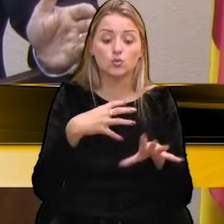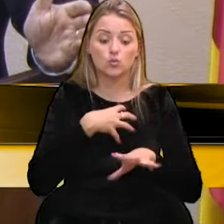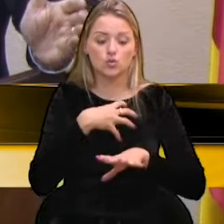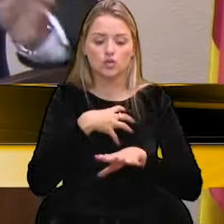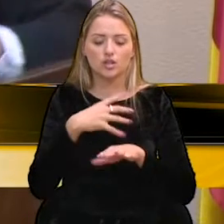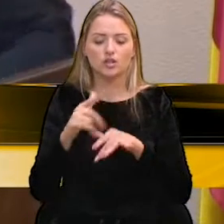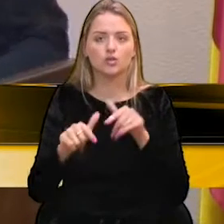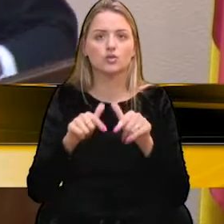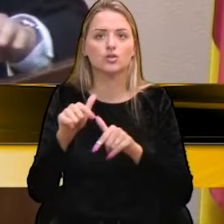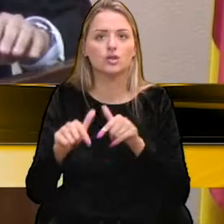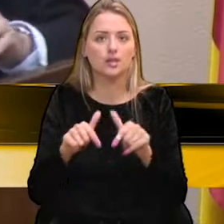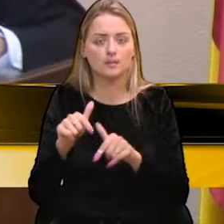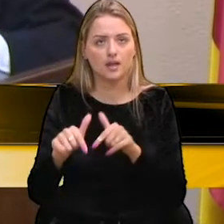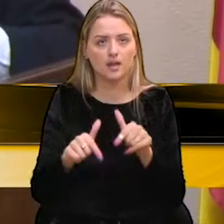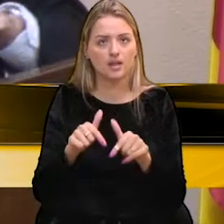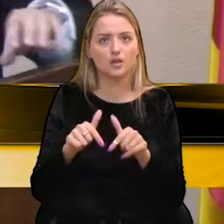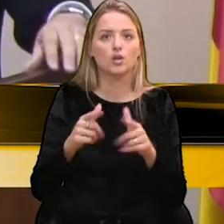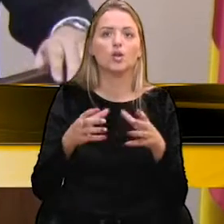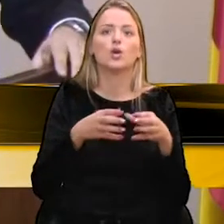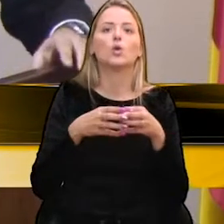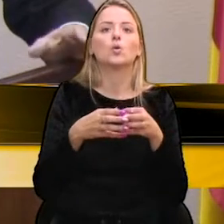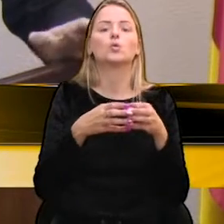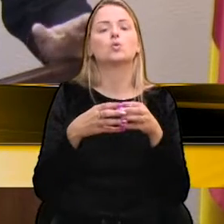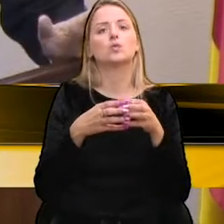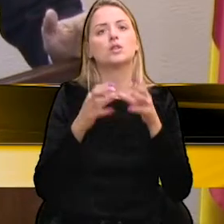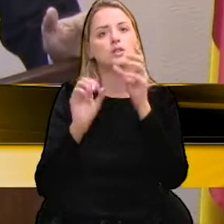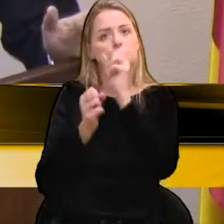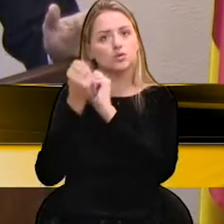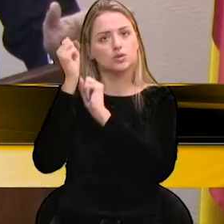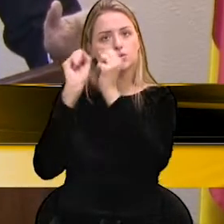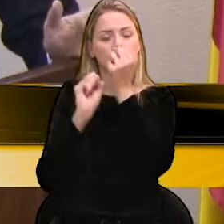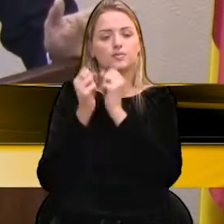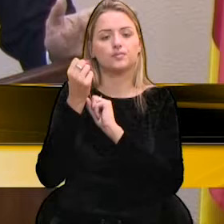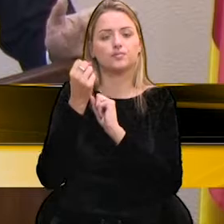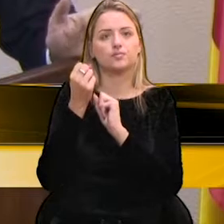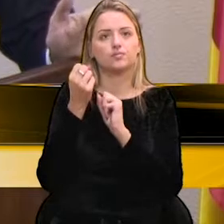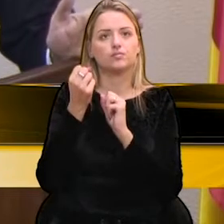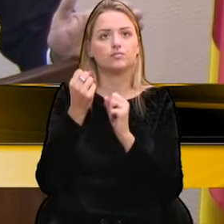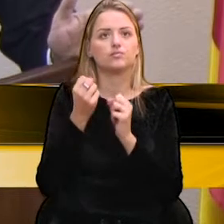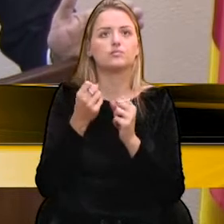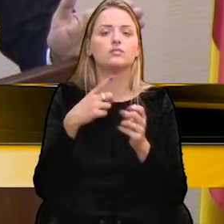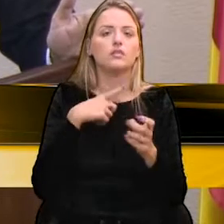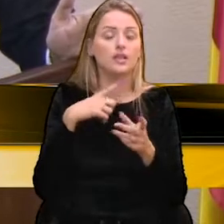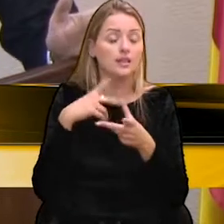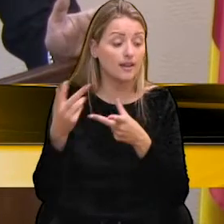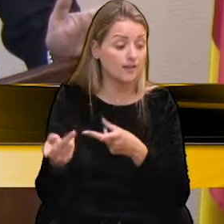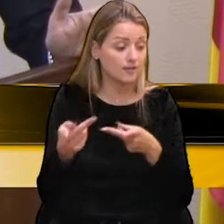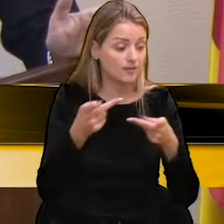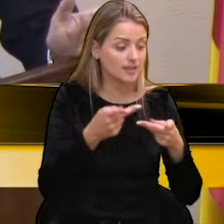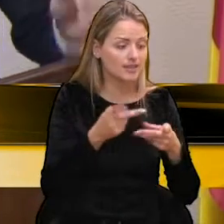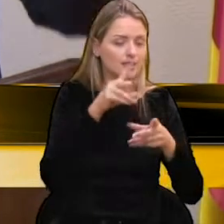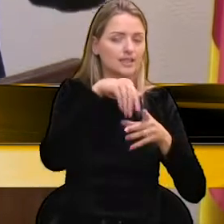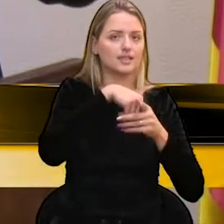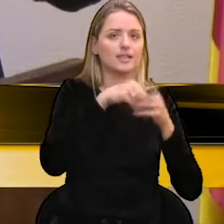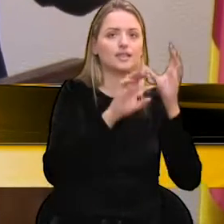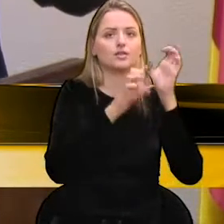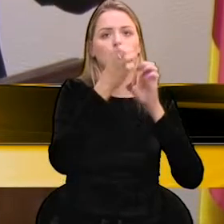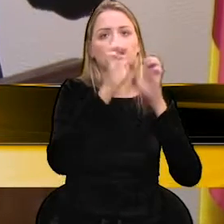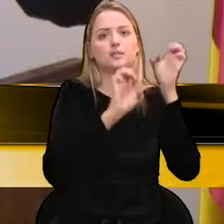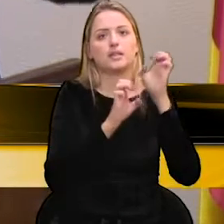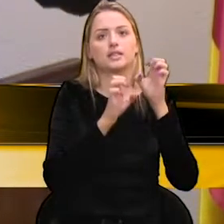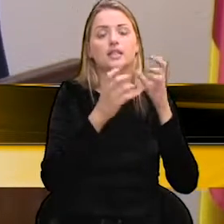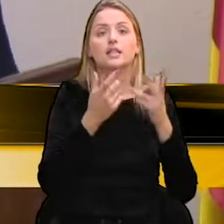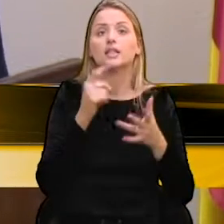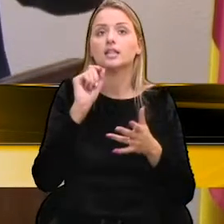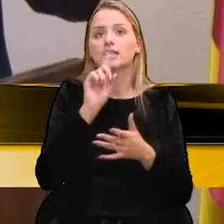esse, vereador Bandeira, o turismo industrial, que envolve visitas às empresas, cujo negócio dessas